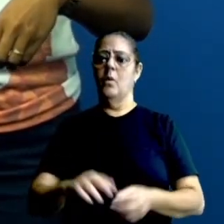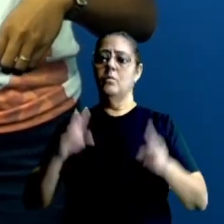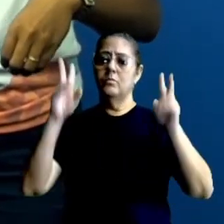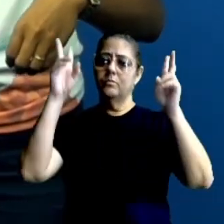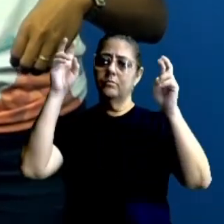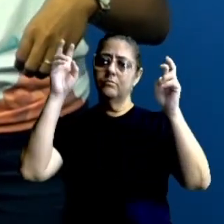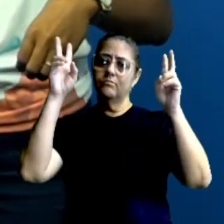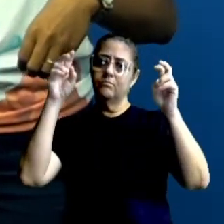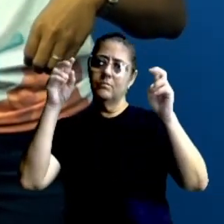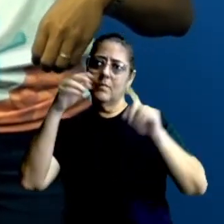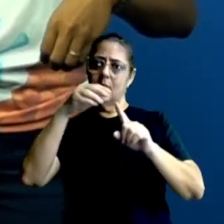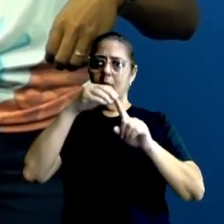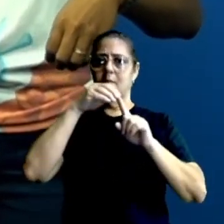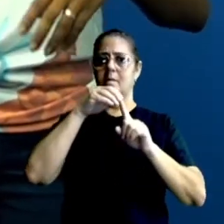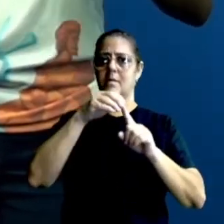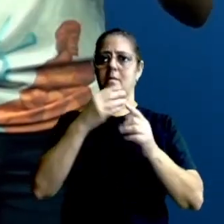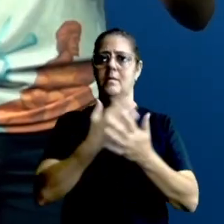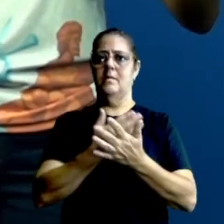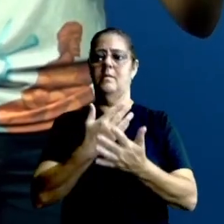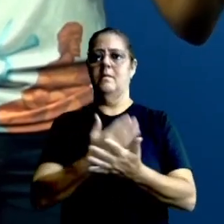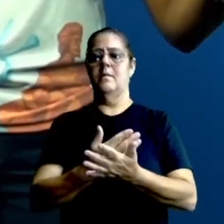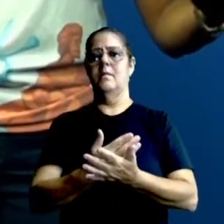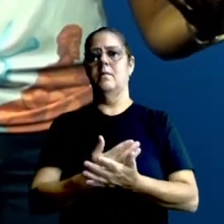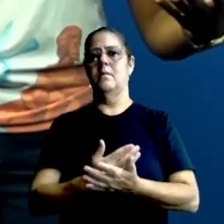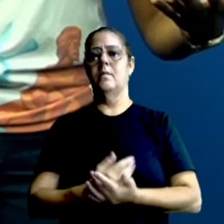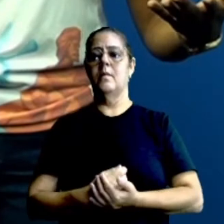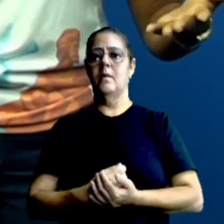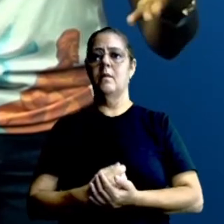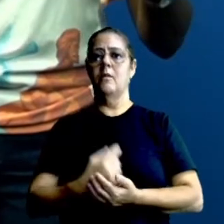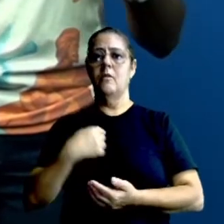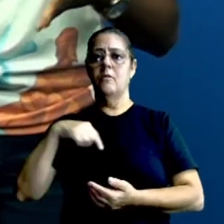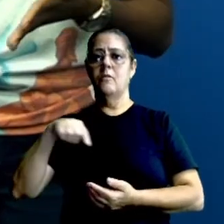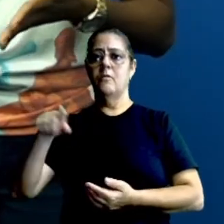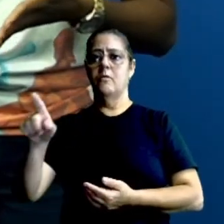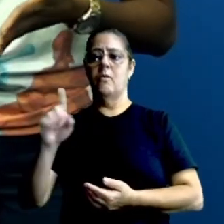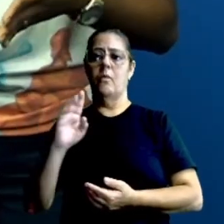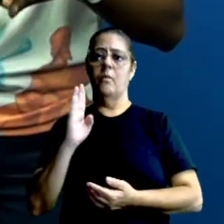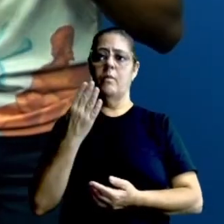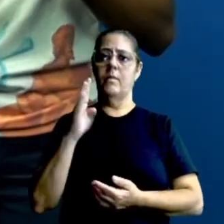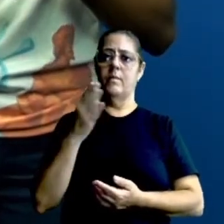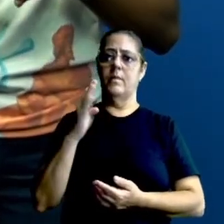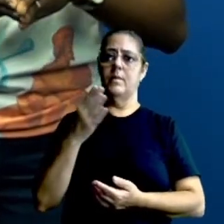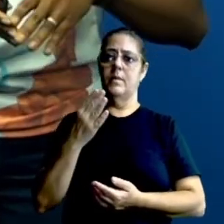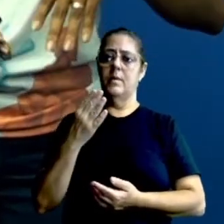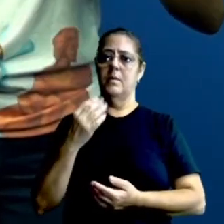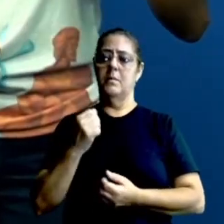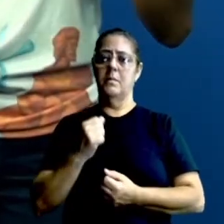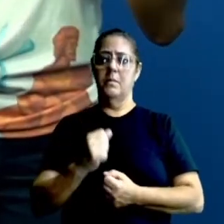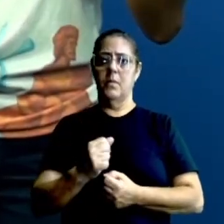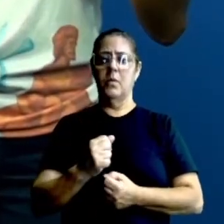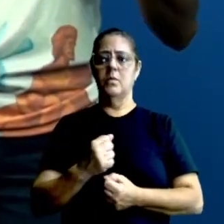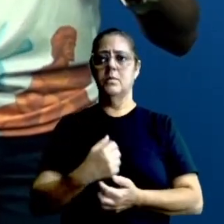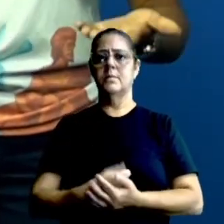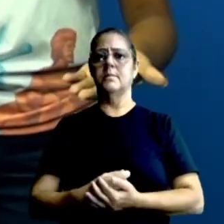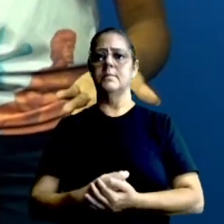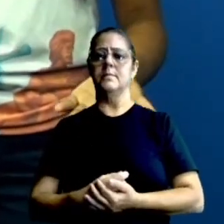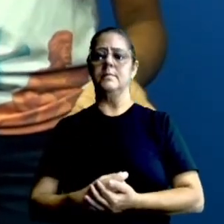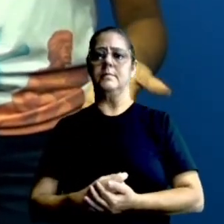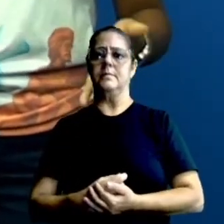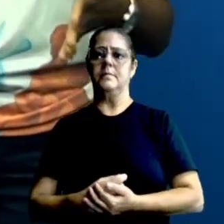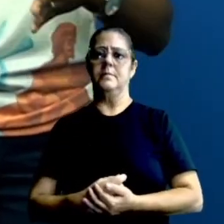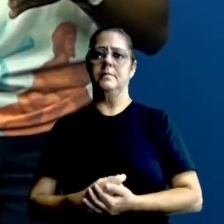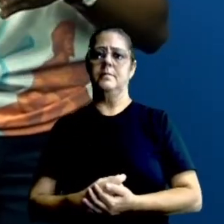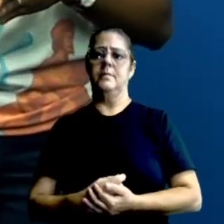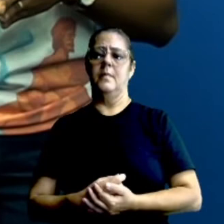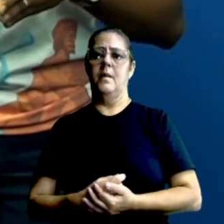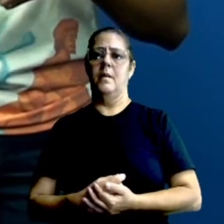da nossa aula de hoje então quando você for ao banheiro por exemplo nunca esquece de perguntar sempre meia I go to the